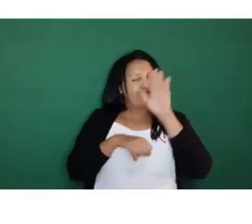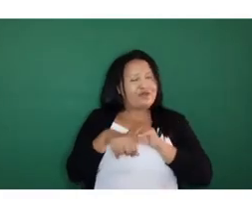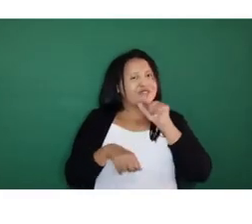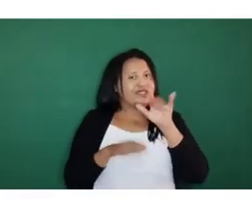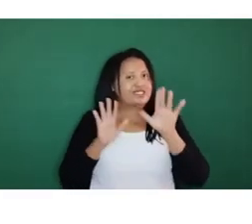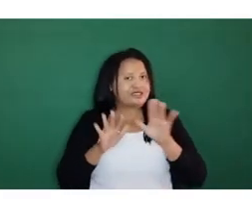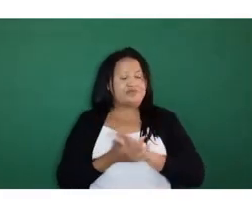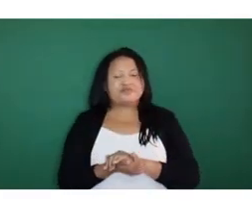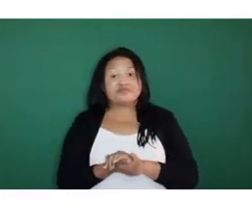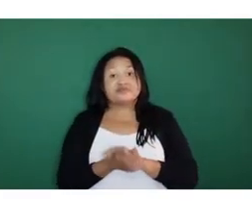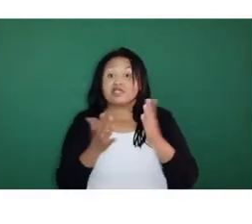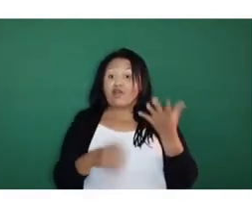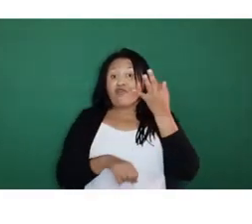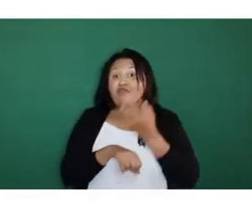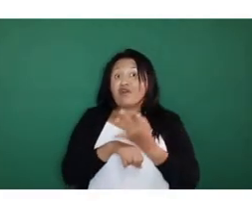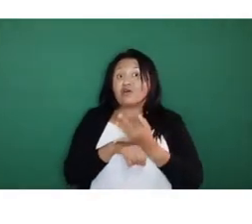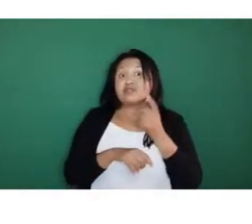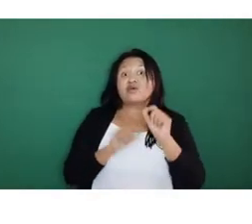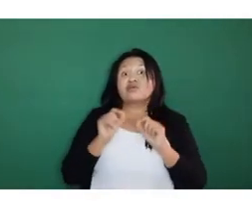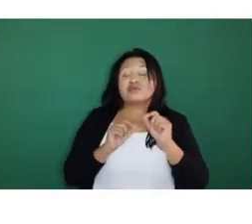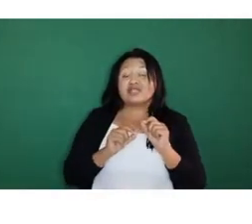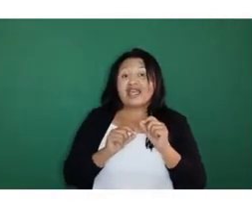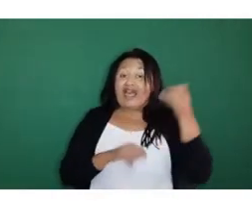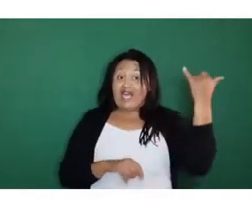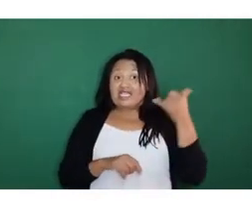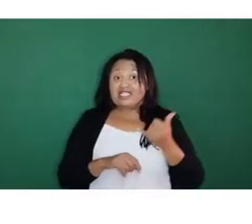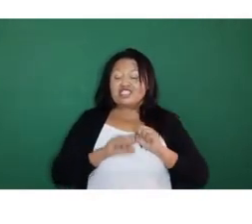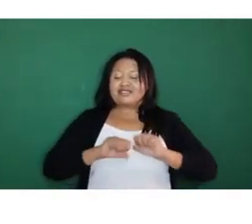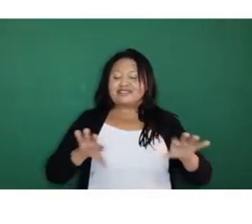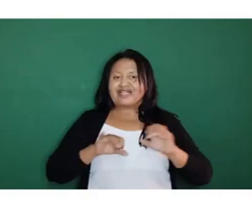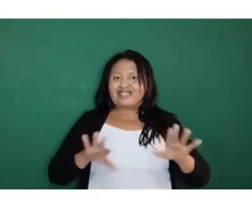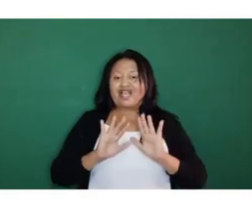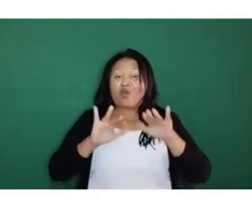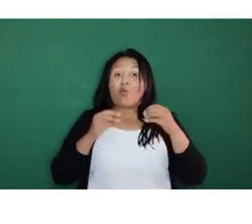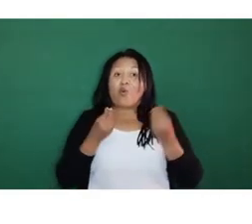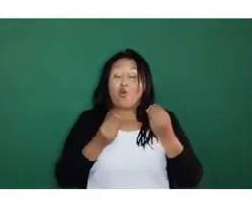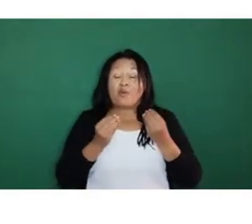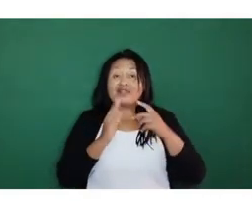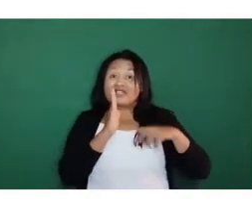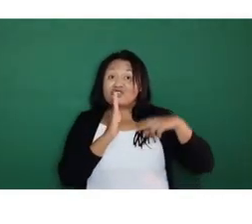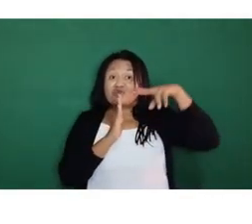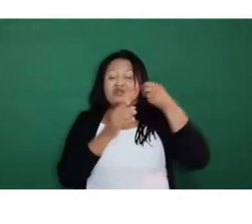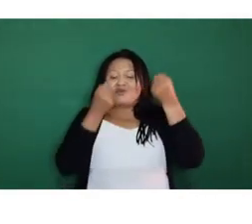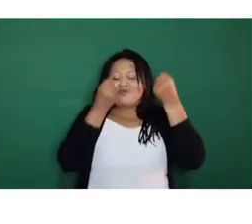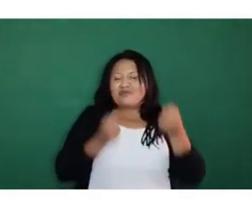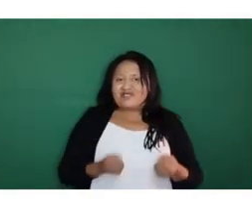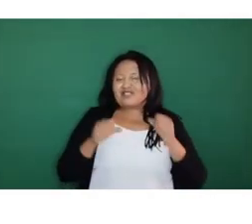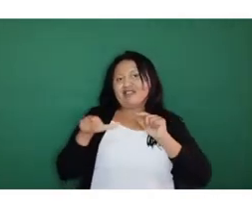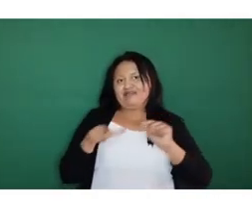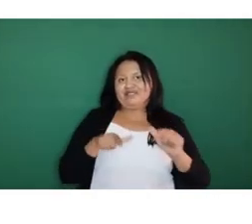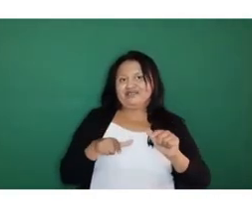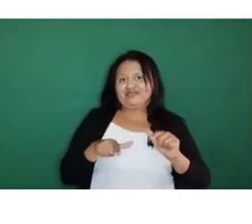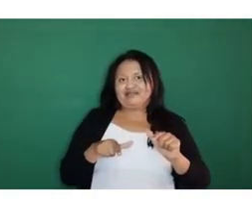isso falta a energia gasta como ela está subindo o peso dela está realizando o trabalho